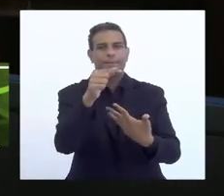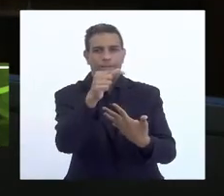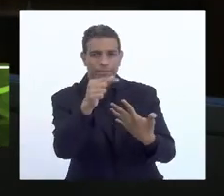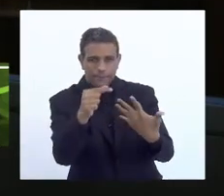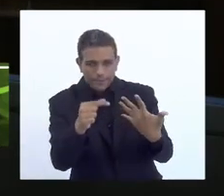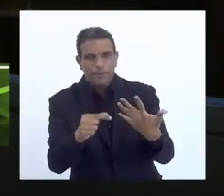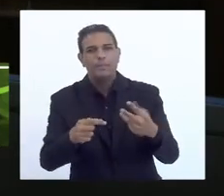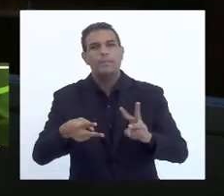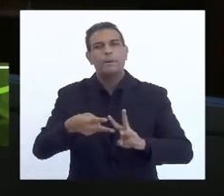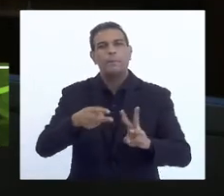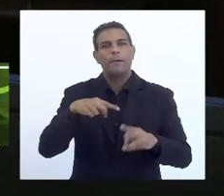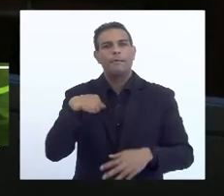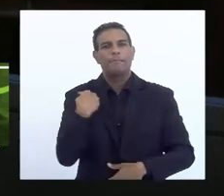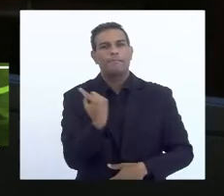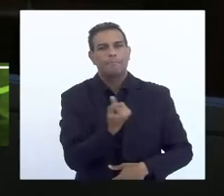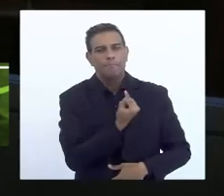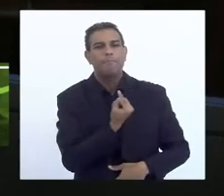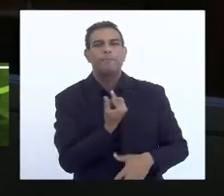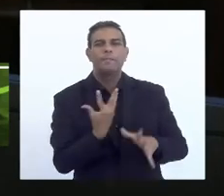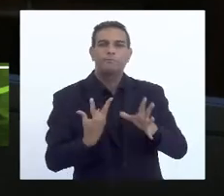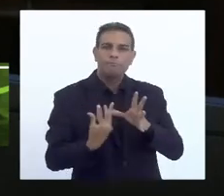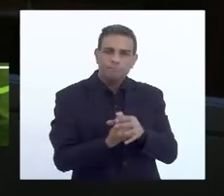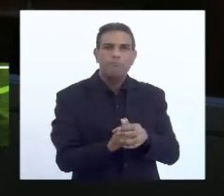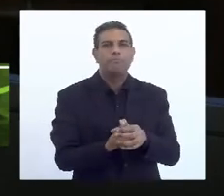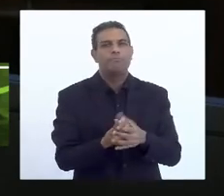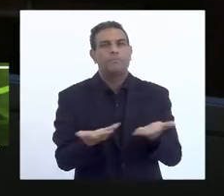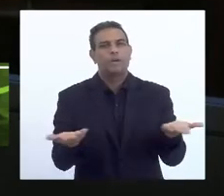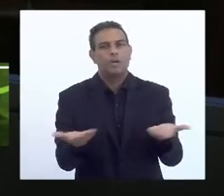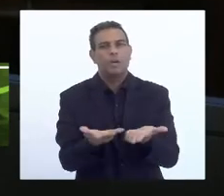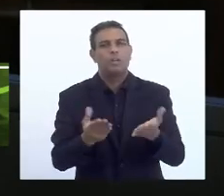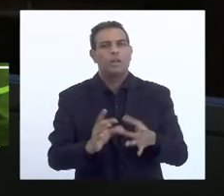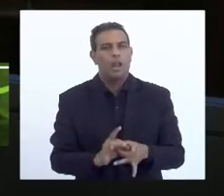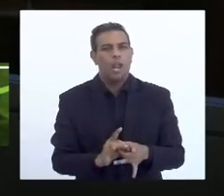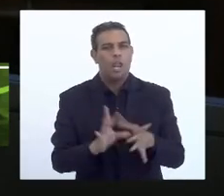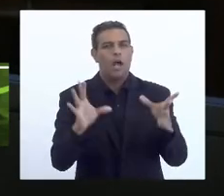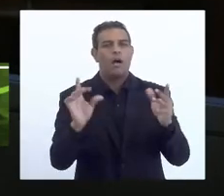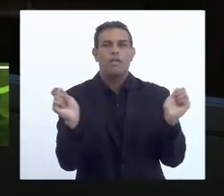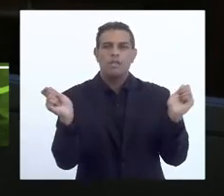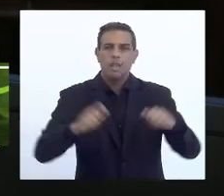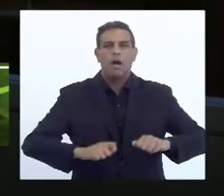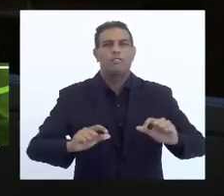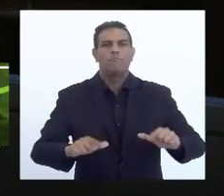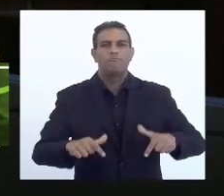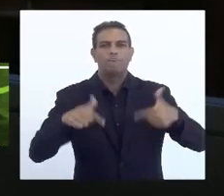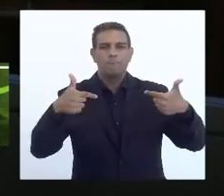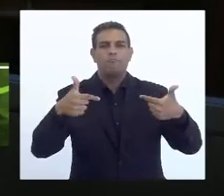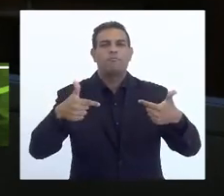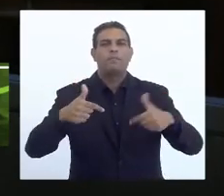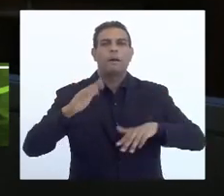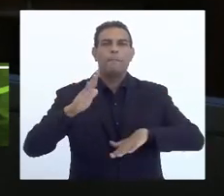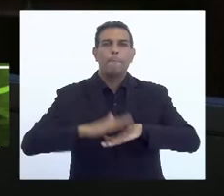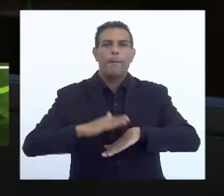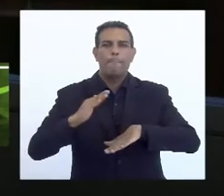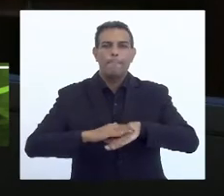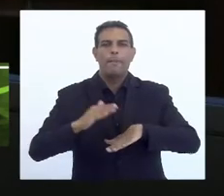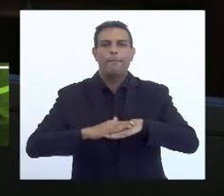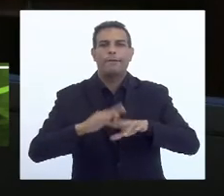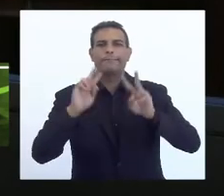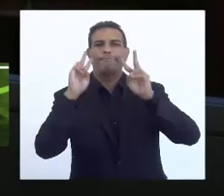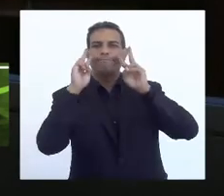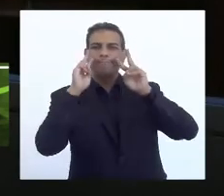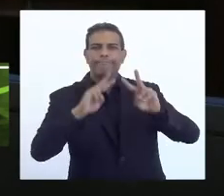caiçaras, que nos incluemos todas nessa democracia que sempre foi tocada de